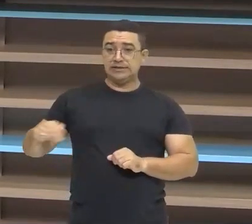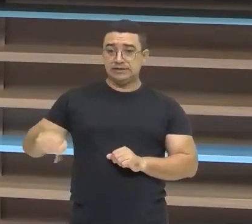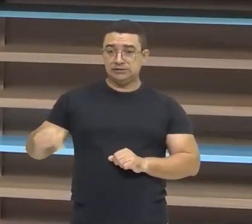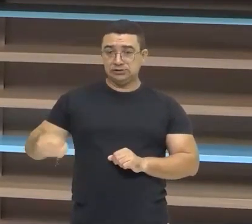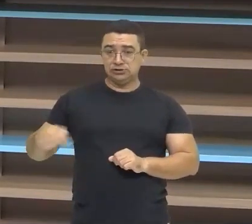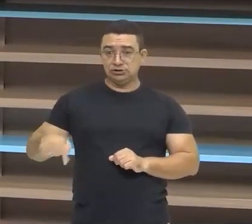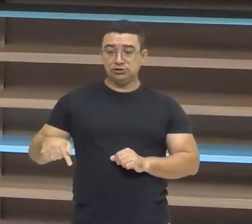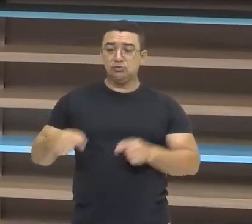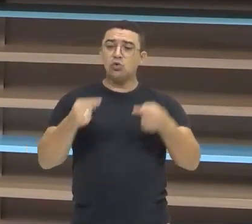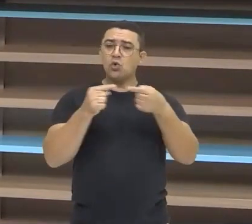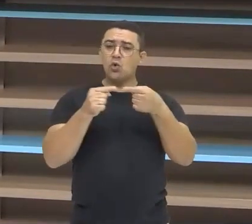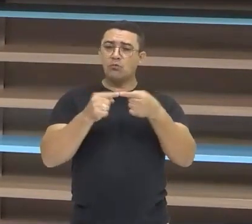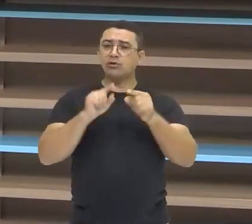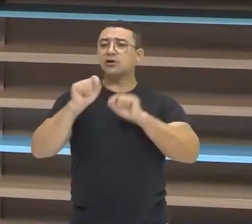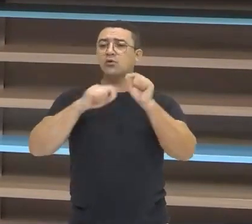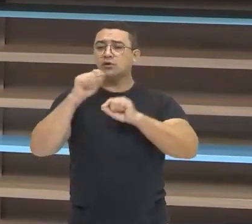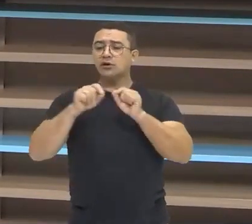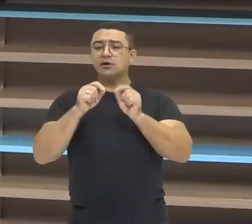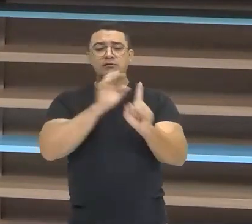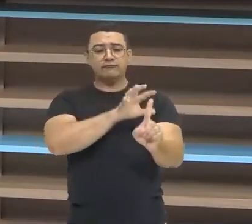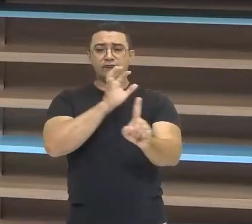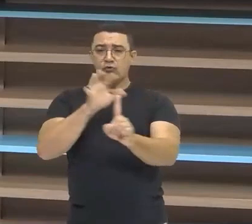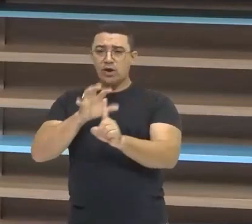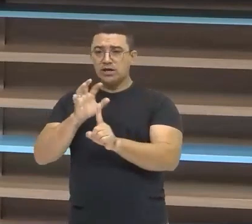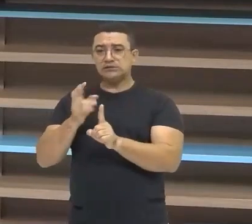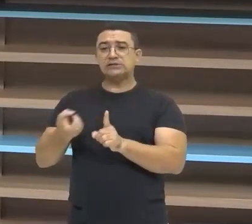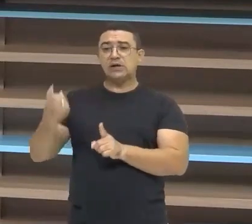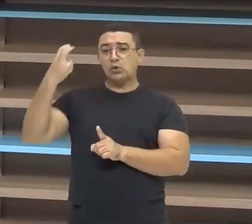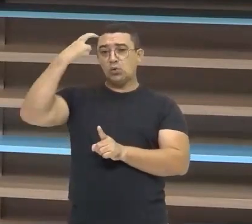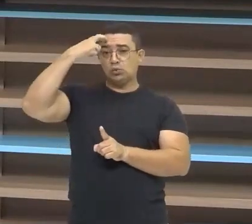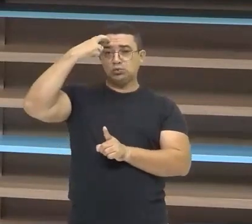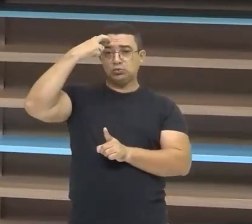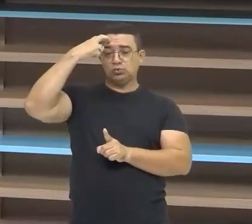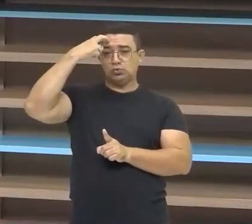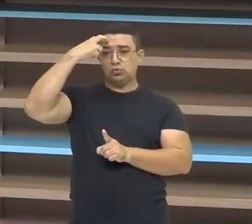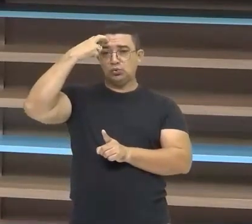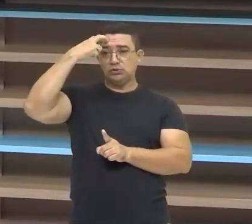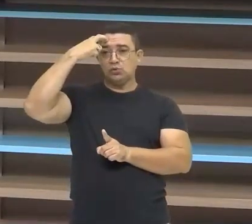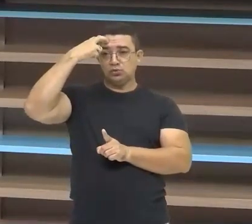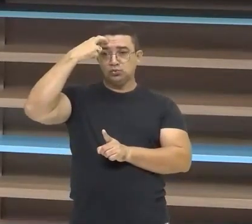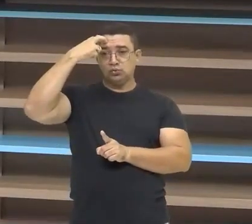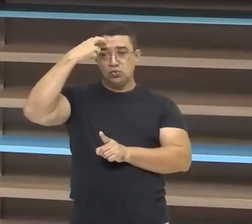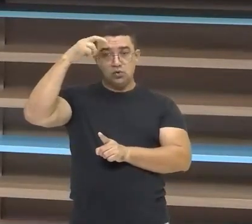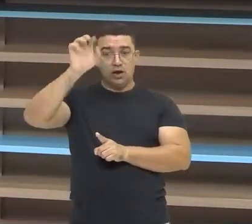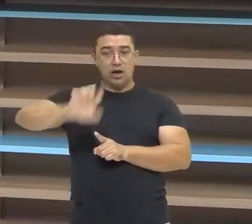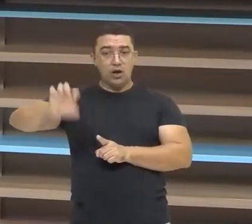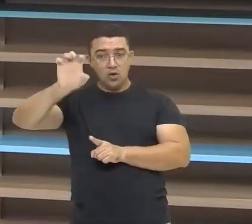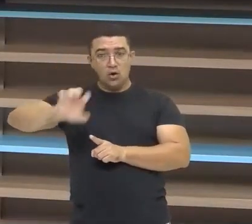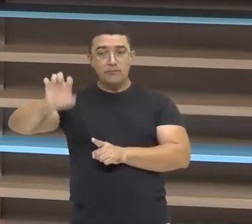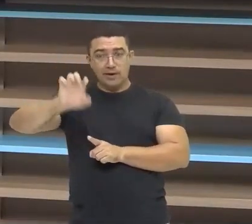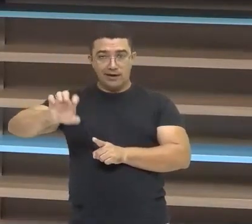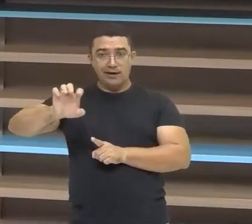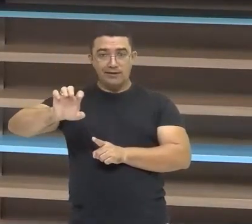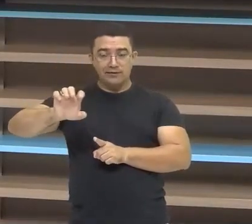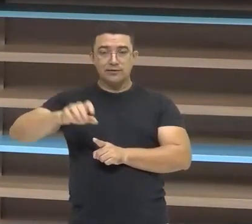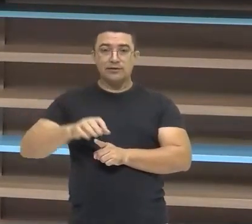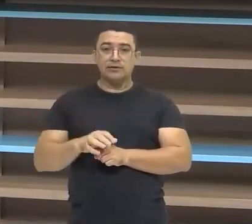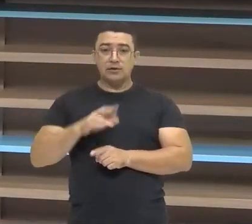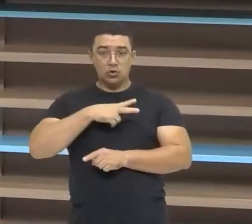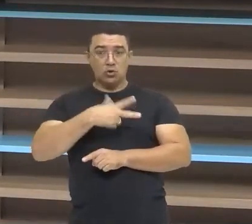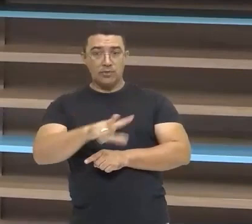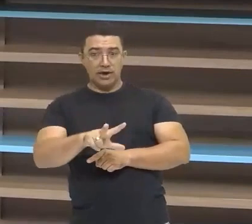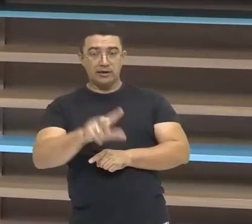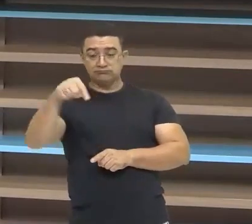o quinhentismo? Corresponde à introdução da cultura brasileira em terra, da cultura europeia, da